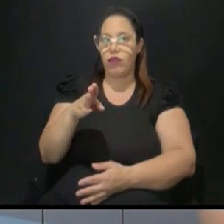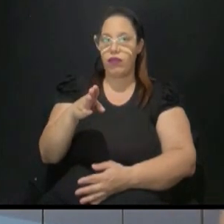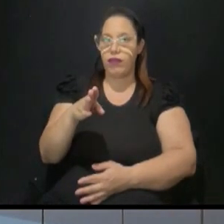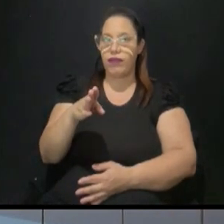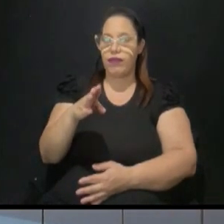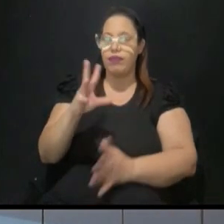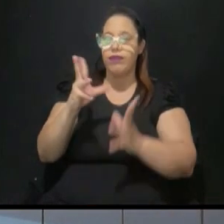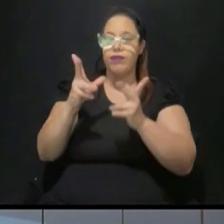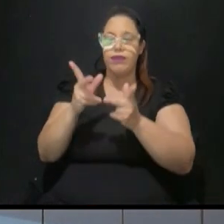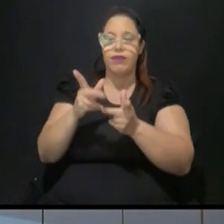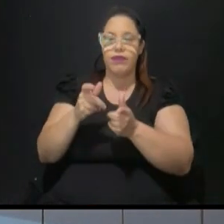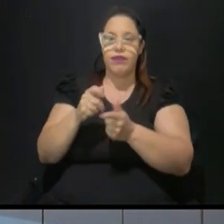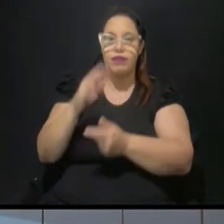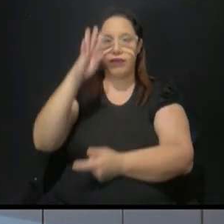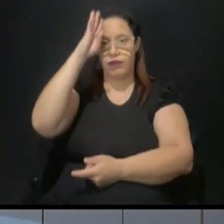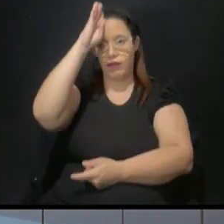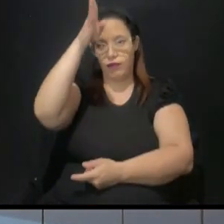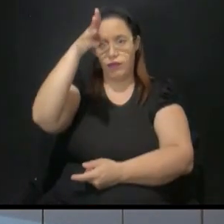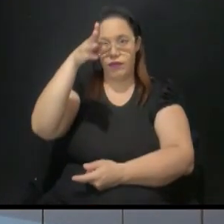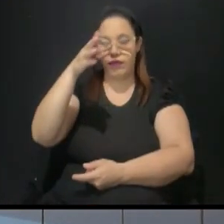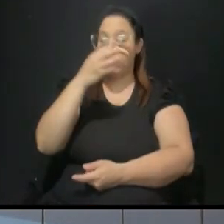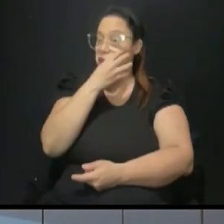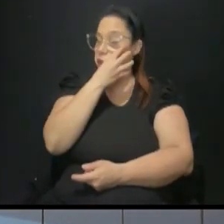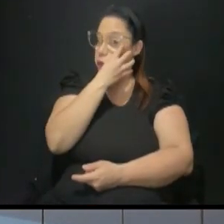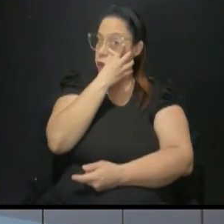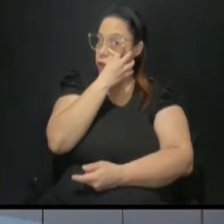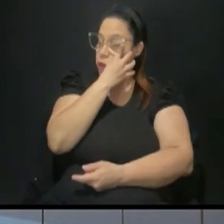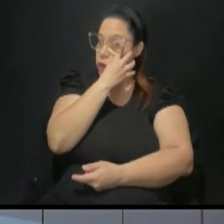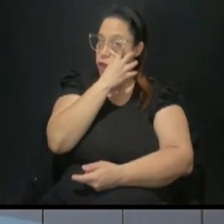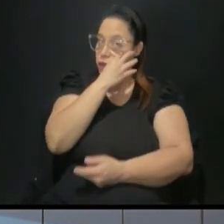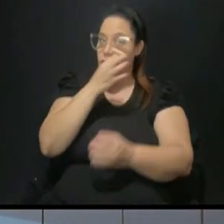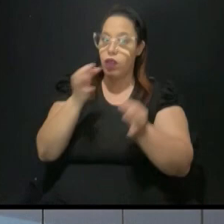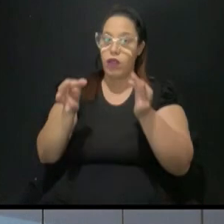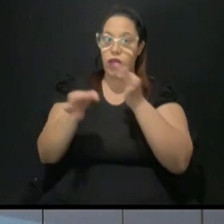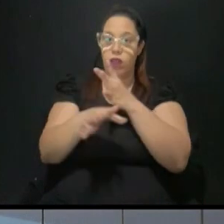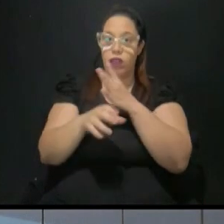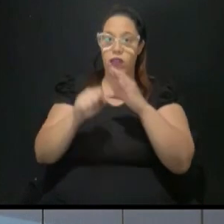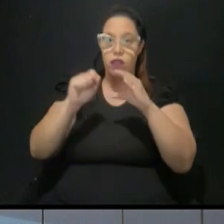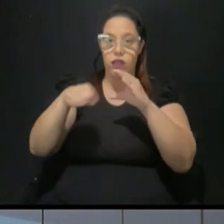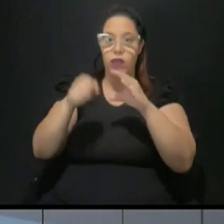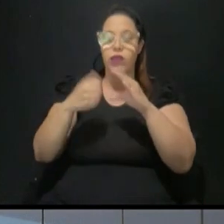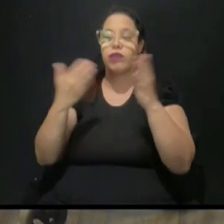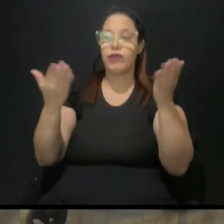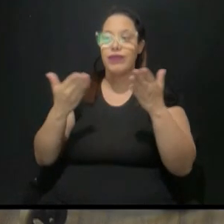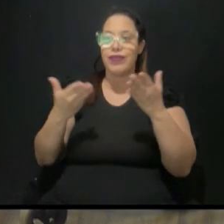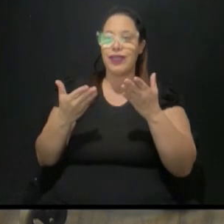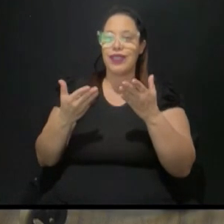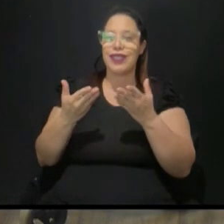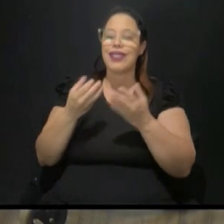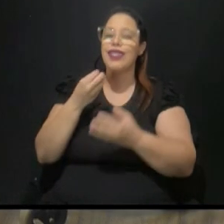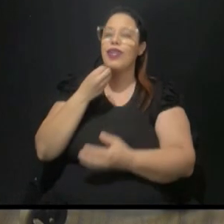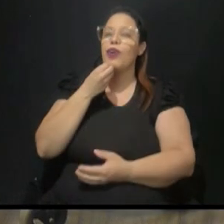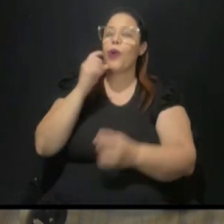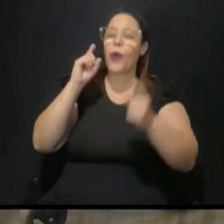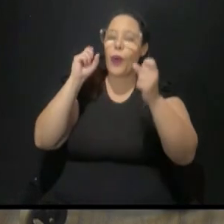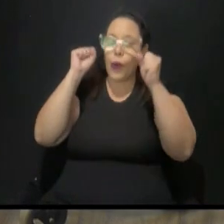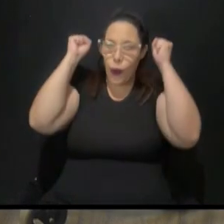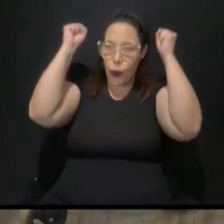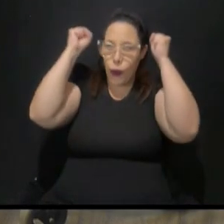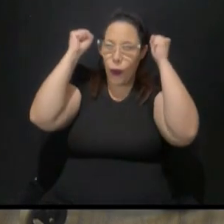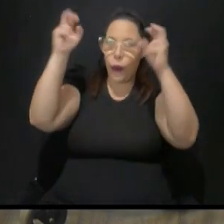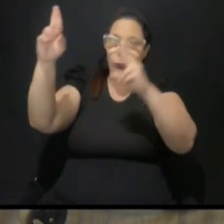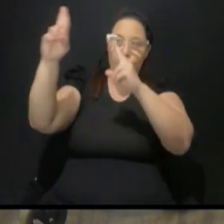atividades gratuitas. Gente, vamos fechar aqui o programa de hoje desejando aí uma boa sorte, né, para essa